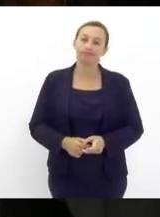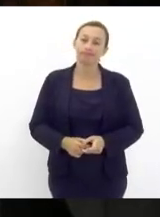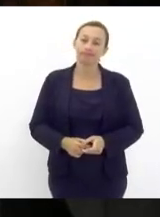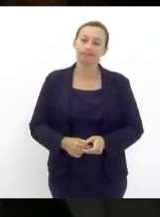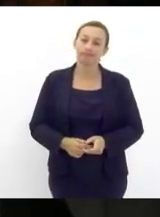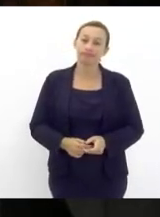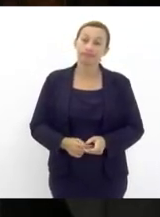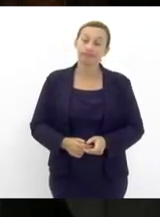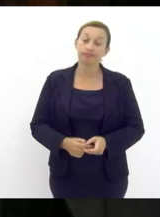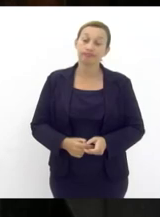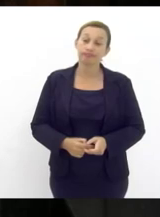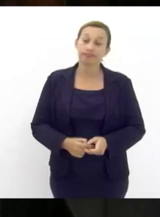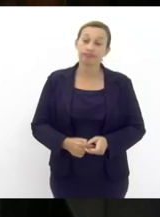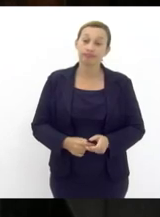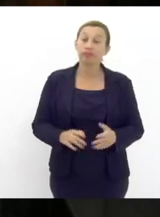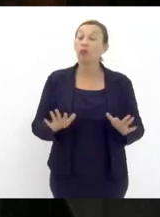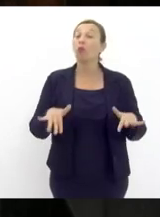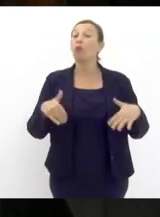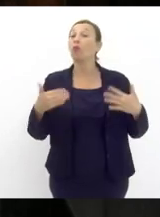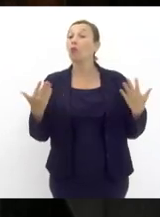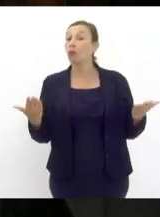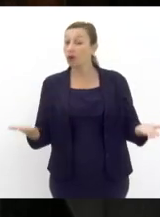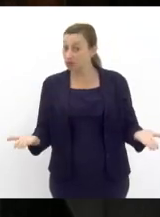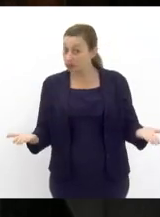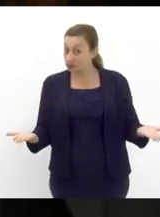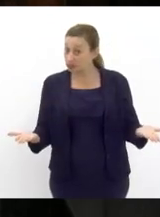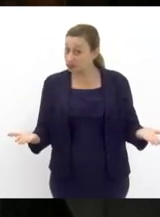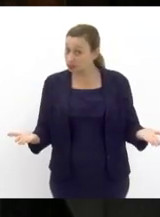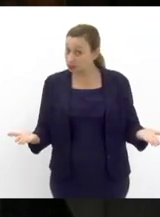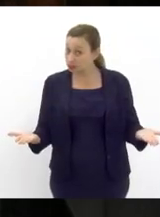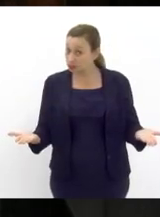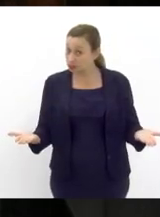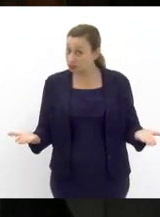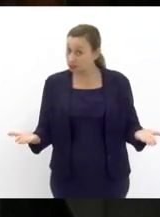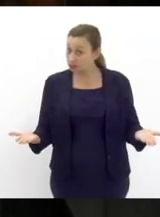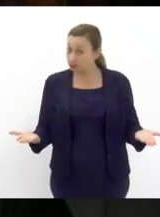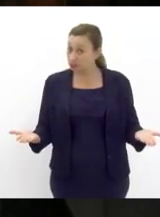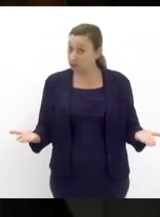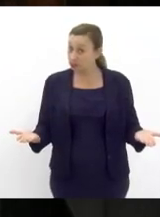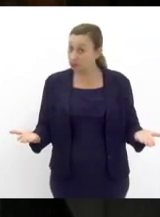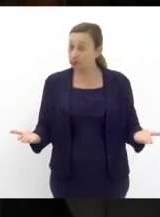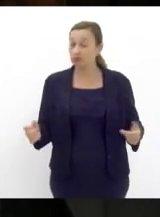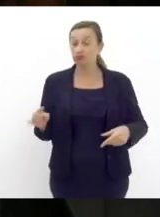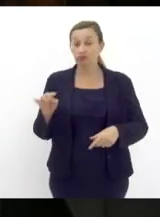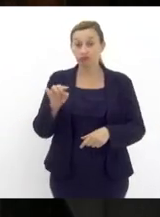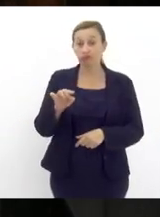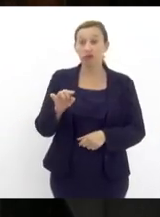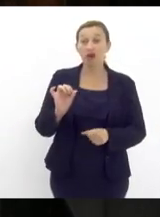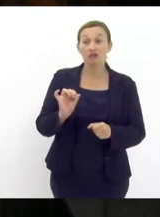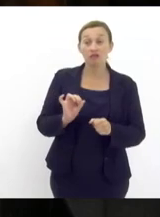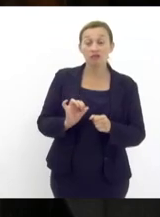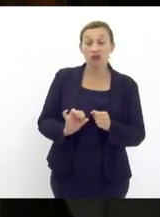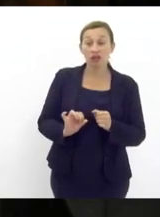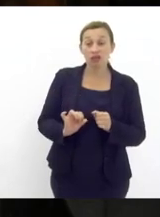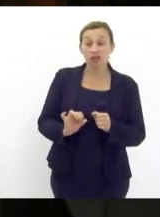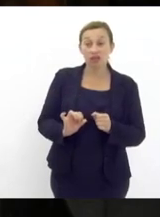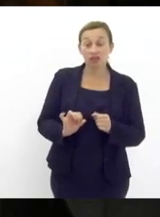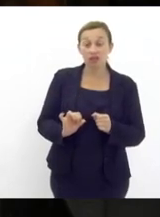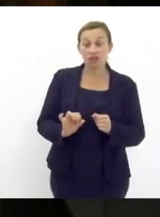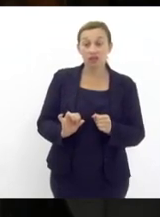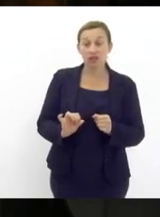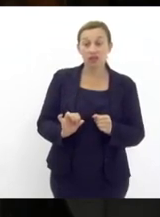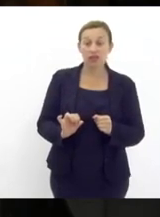Quando você vai fazer uma concessão de saneamento